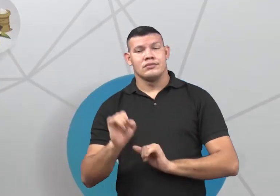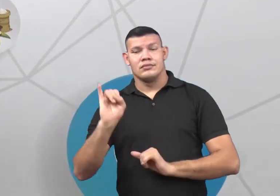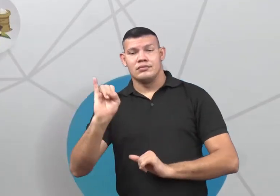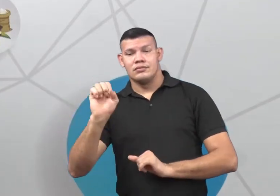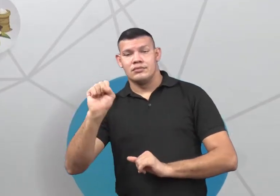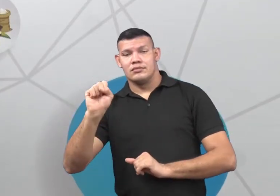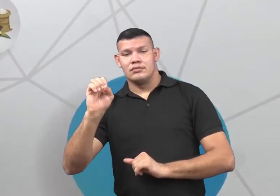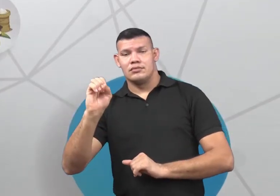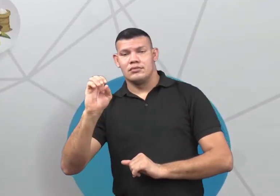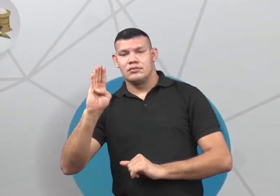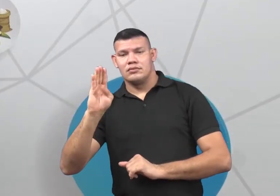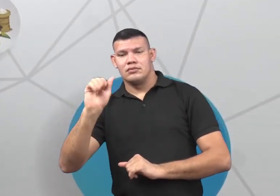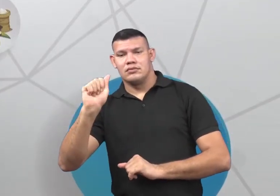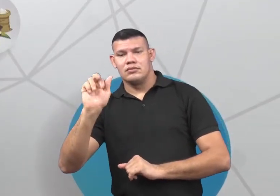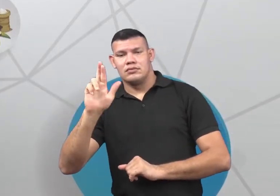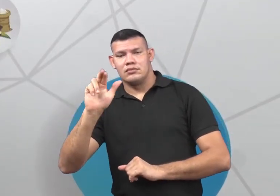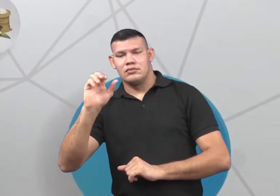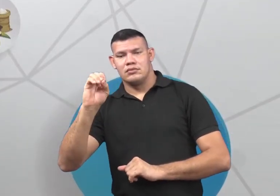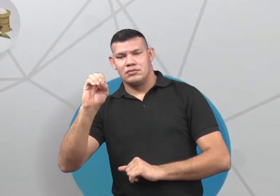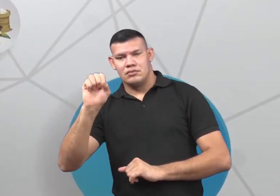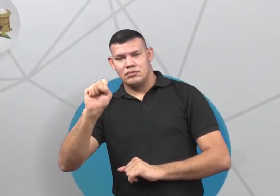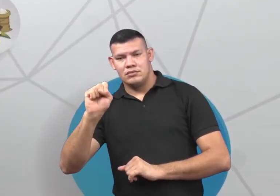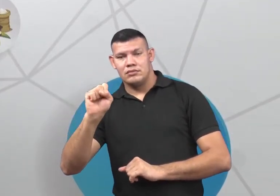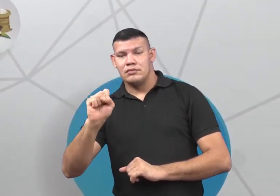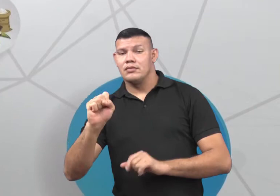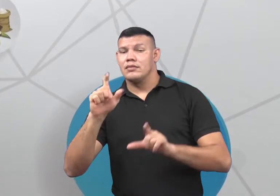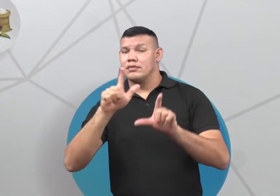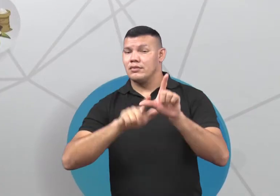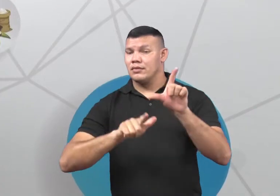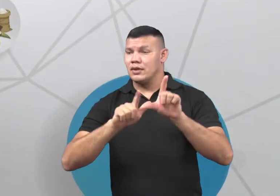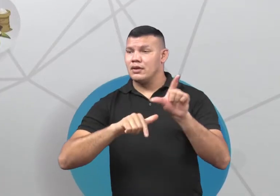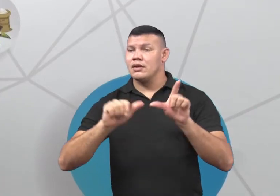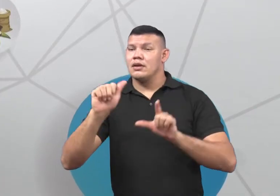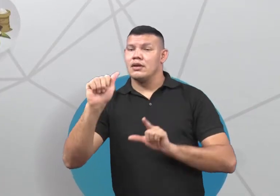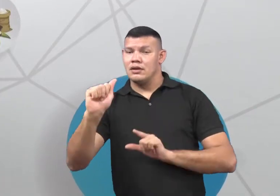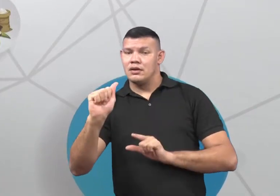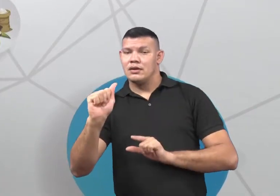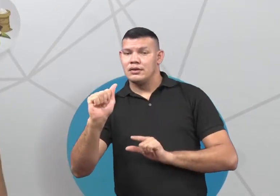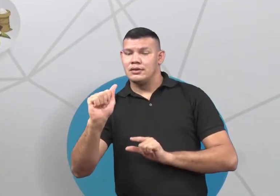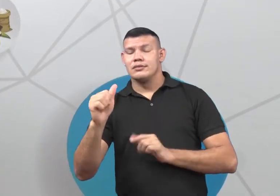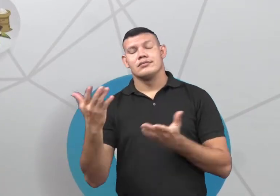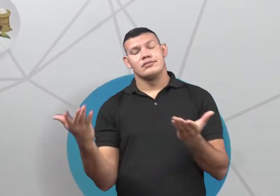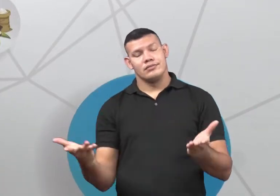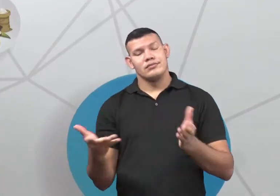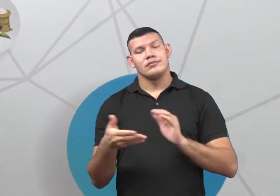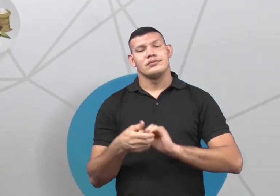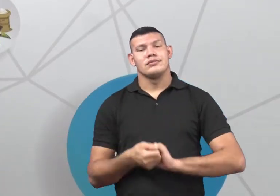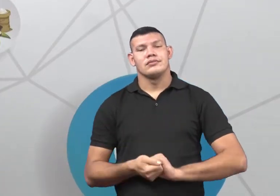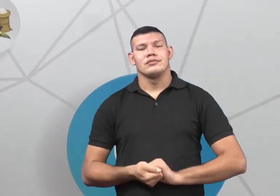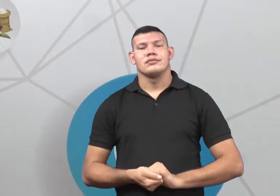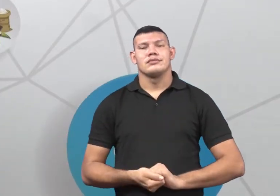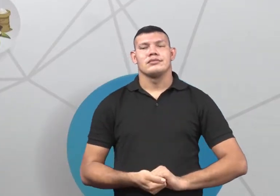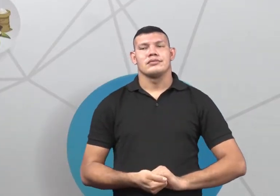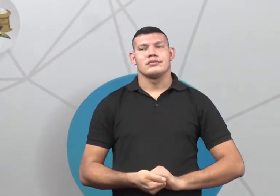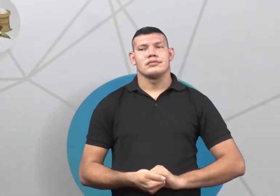E isóbaros tem a letra A, que significa o número de massa, então tem o mesmo número de massa.